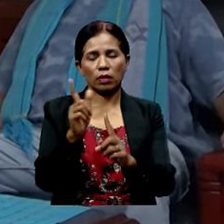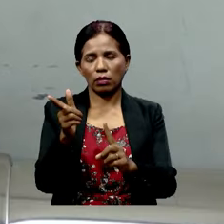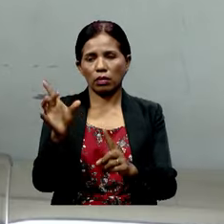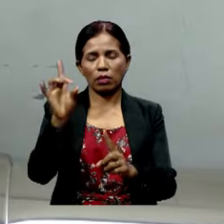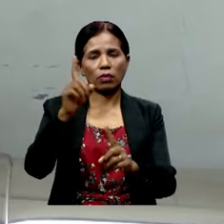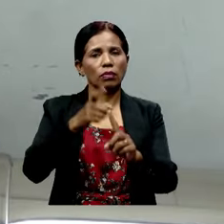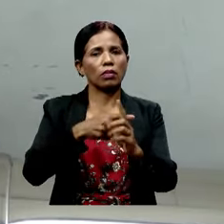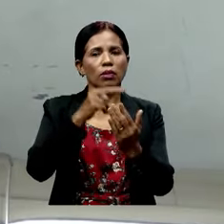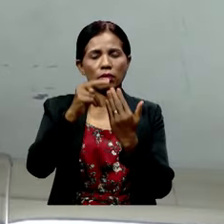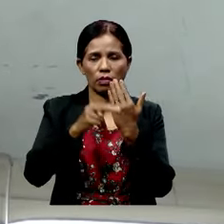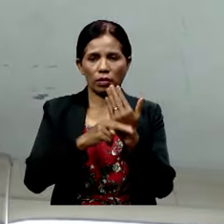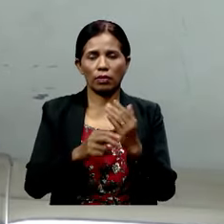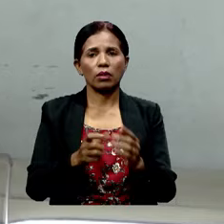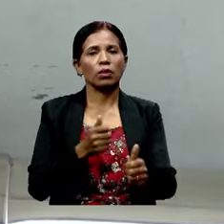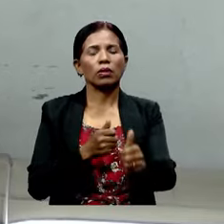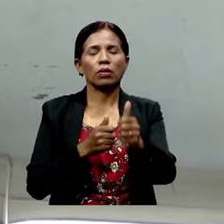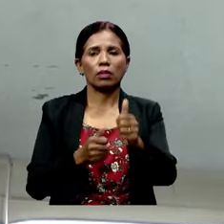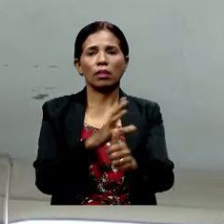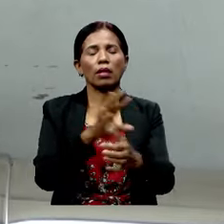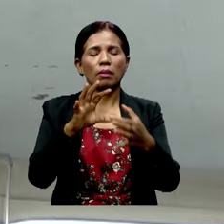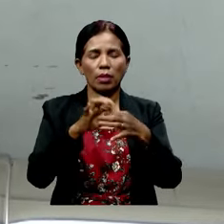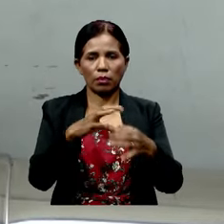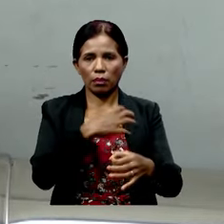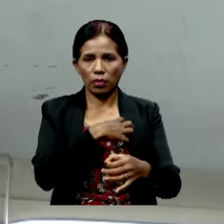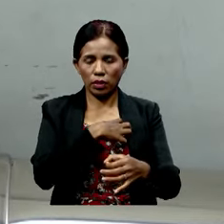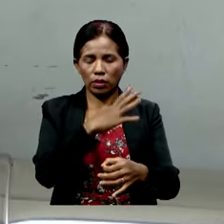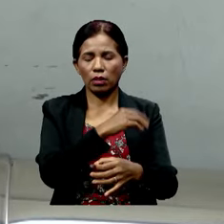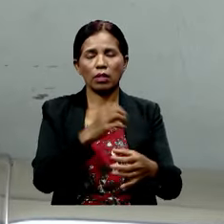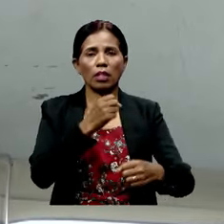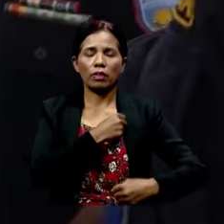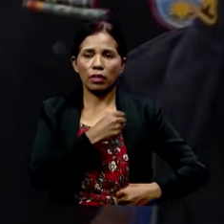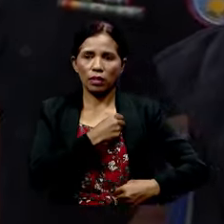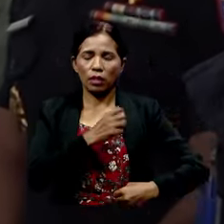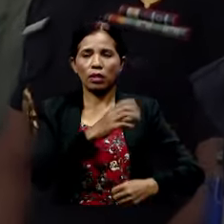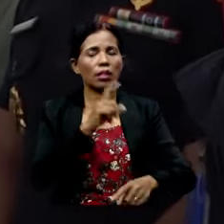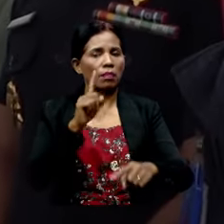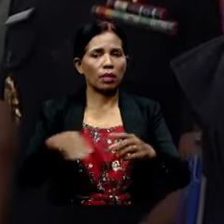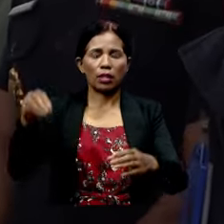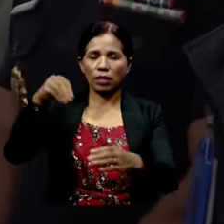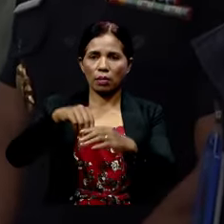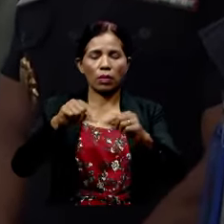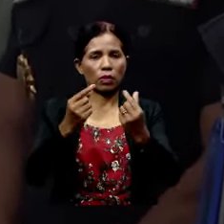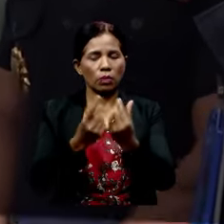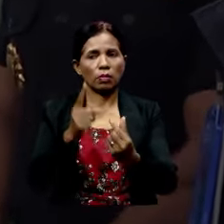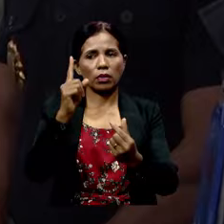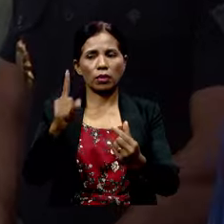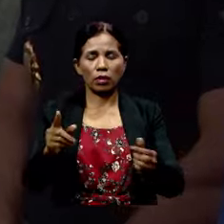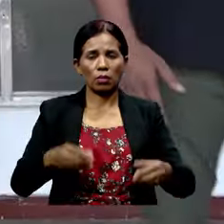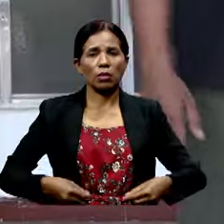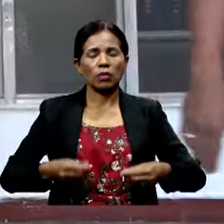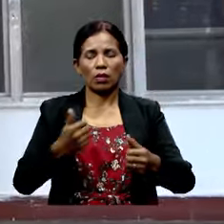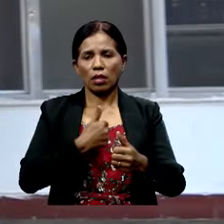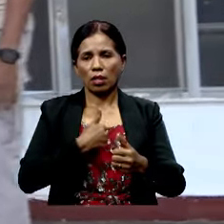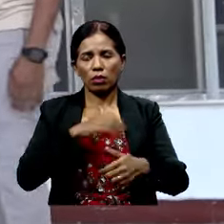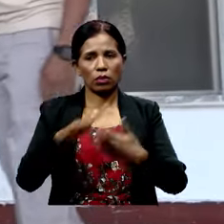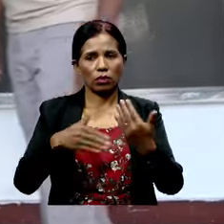fulano novembro. Tu irmandade membro Penetele no FFDTLI, labele inclina ani a grupo ida, mebe tem que dedica a antoma que